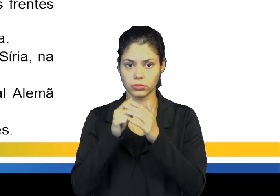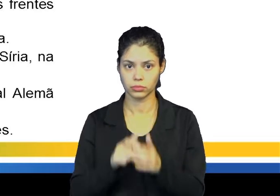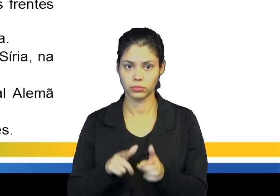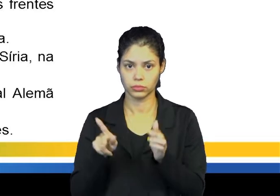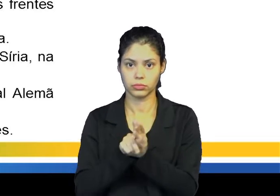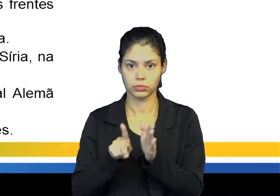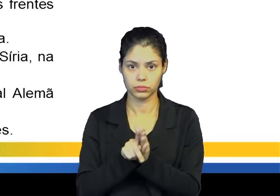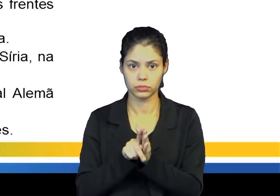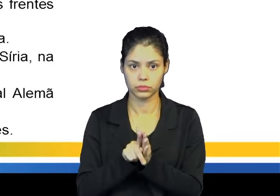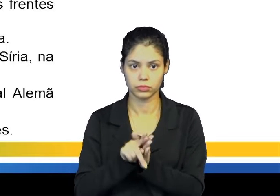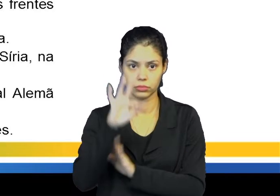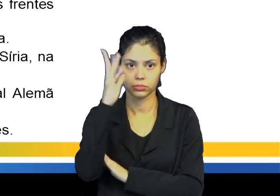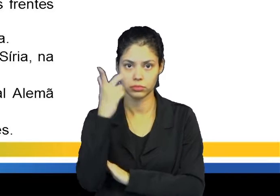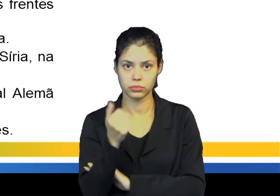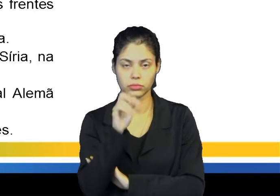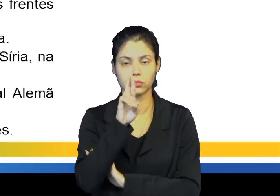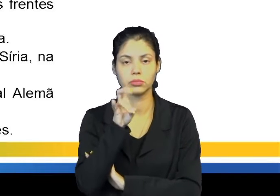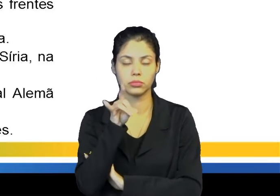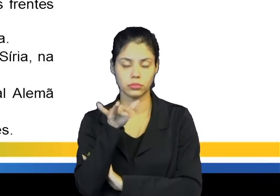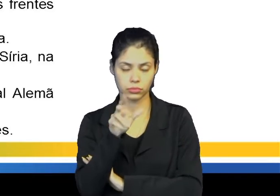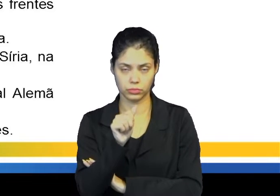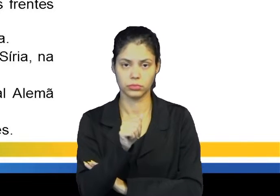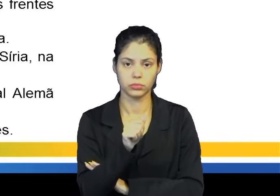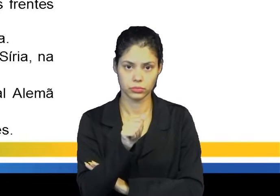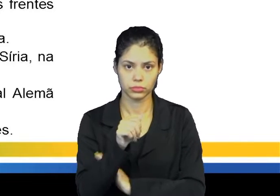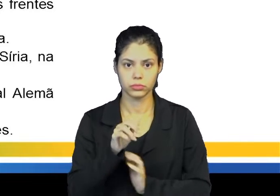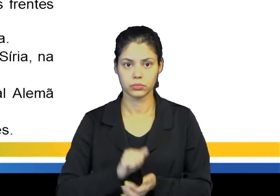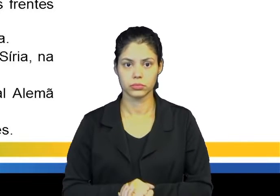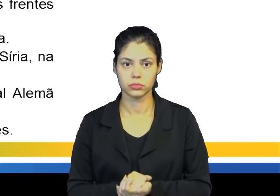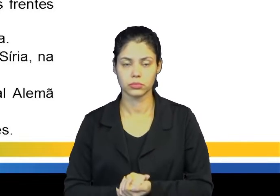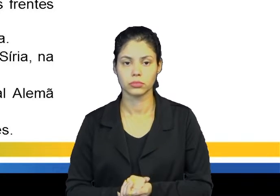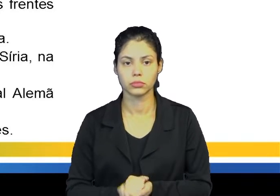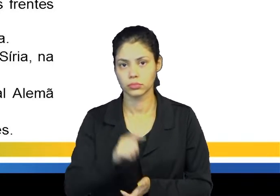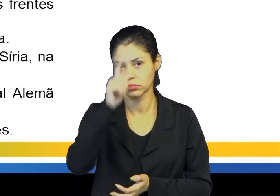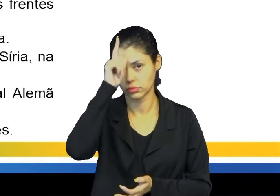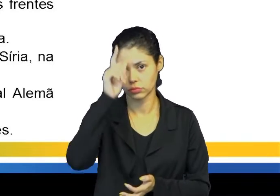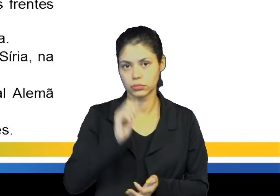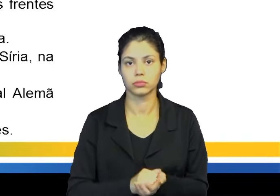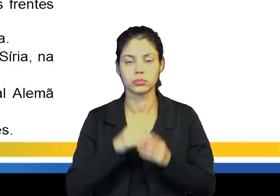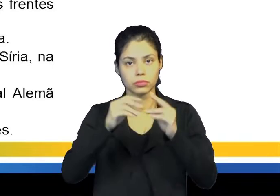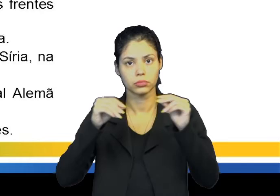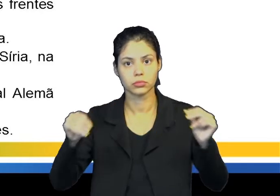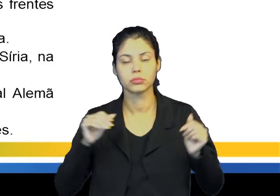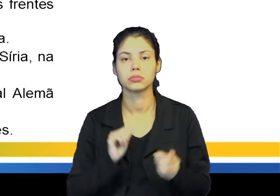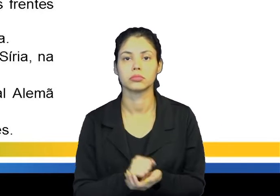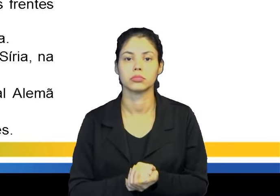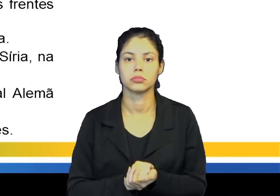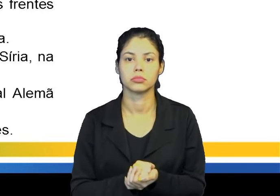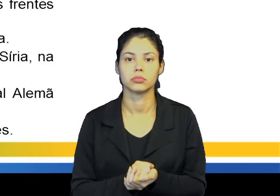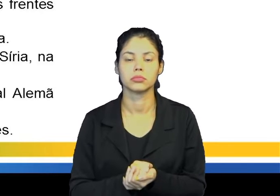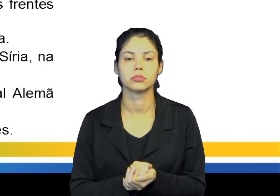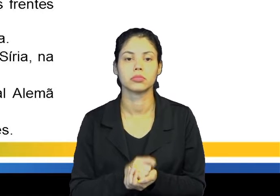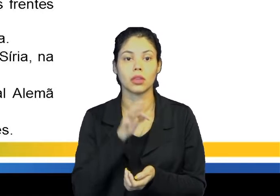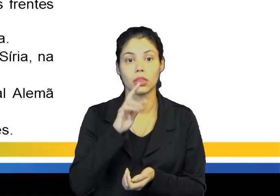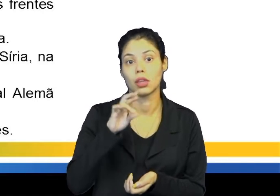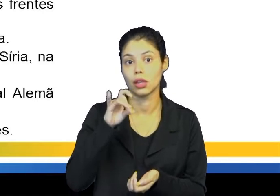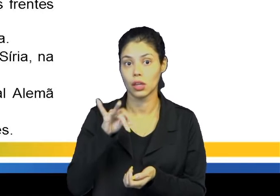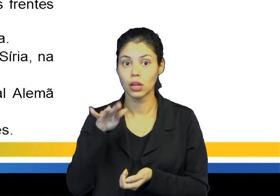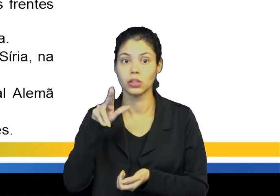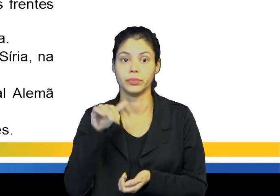de comando a África Oriental, né, ali, alemão, território onde é a